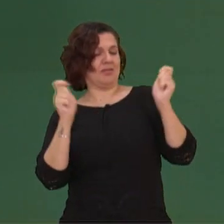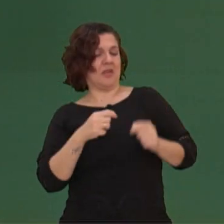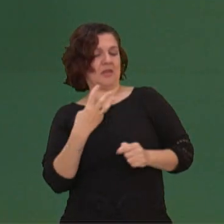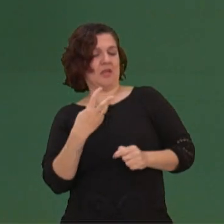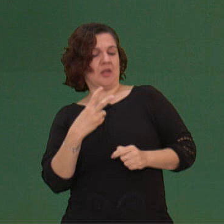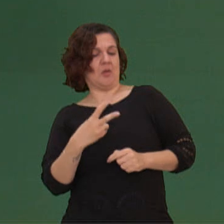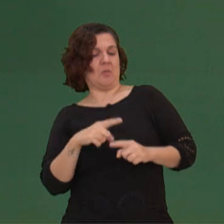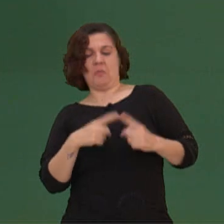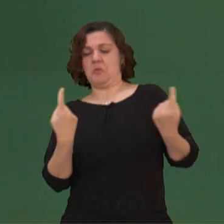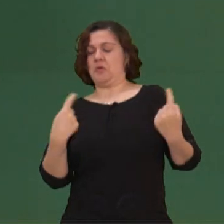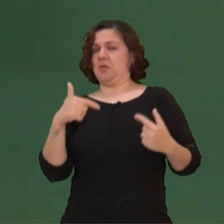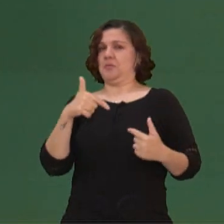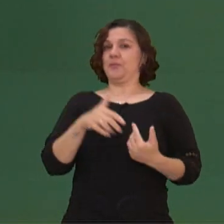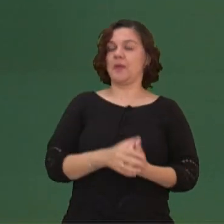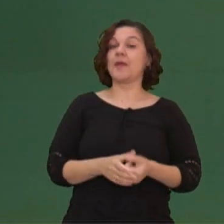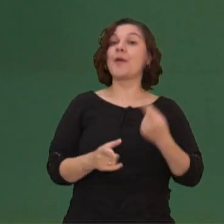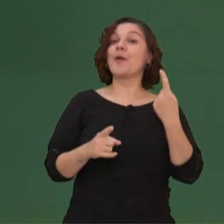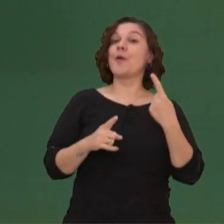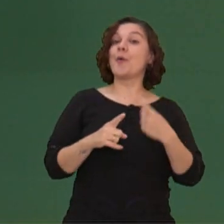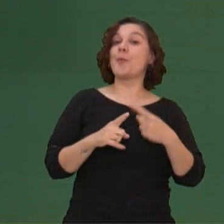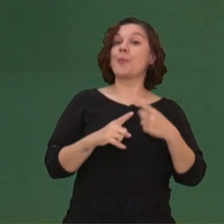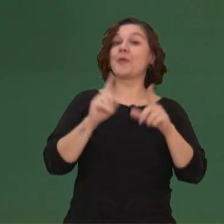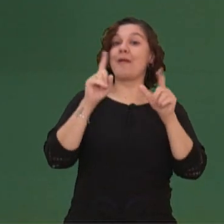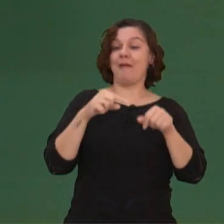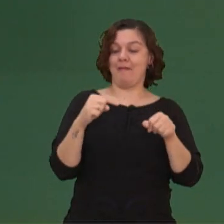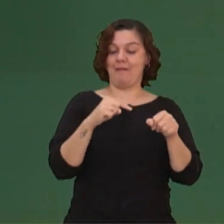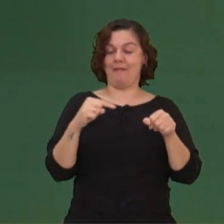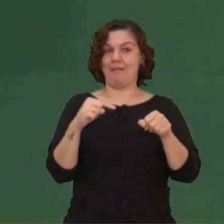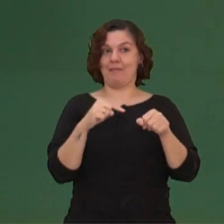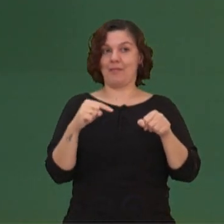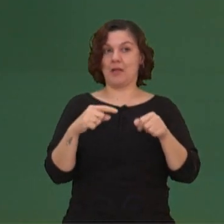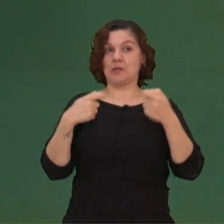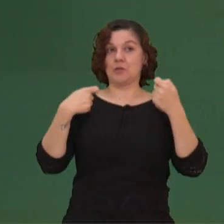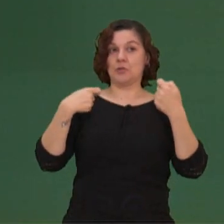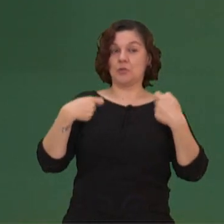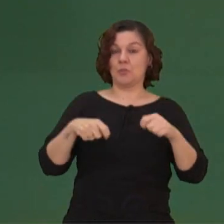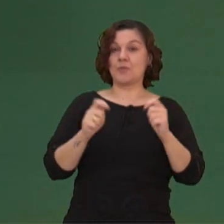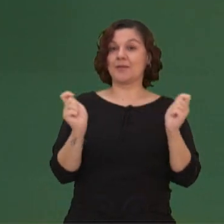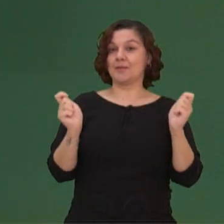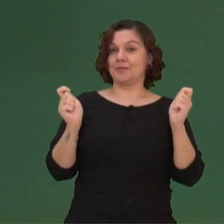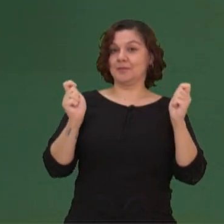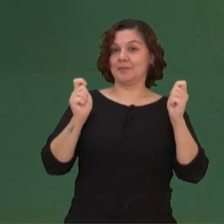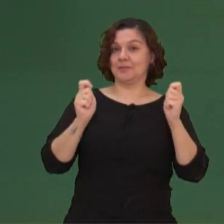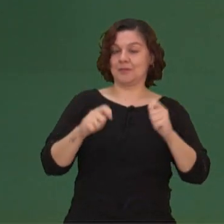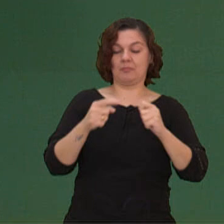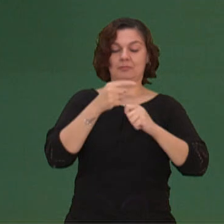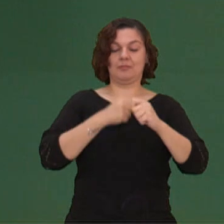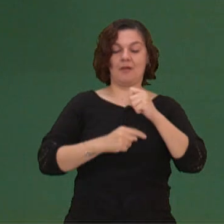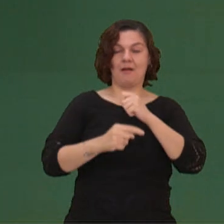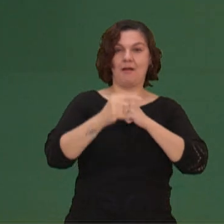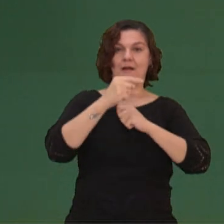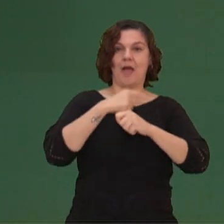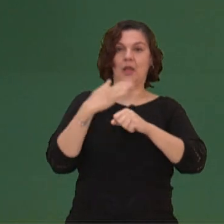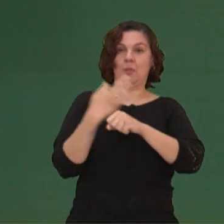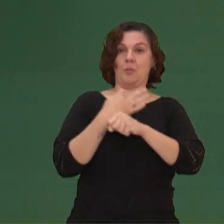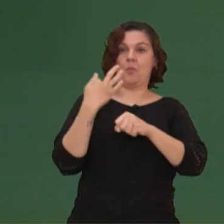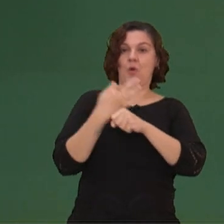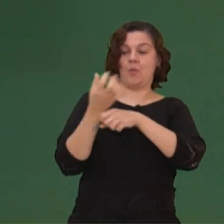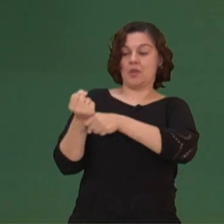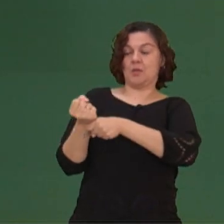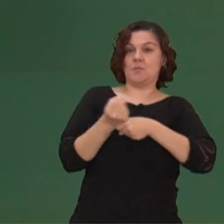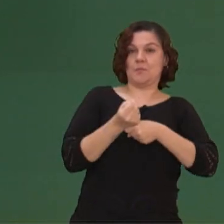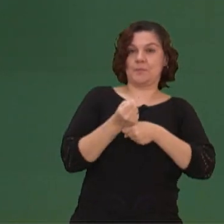não tem? Porque o número de elétrons que ele tem depende da capacidade do átomo de manter esses elétrons ao